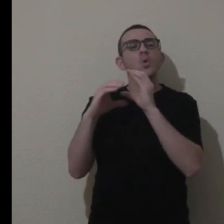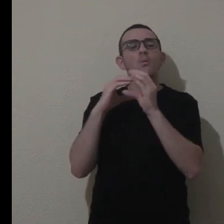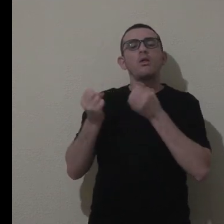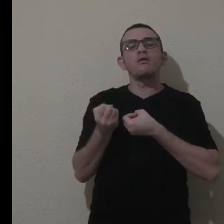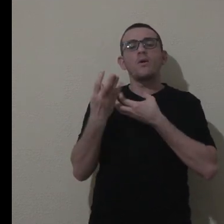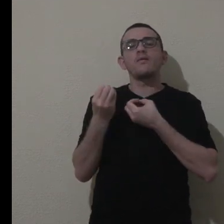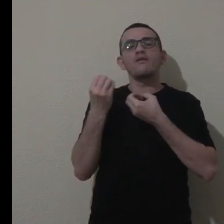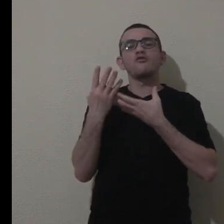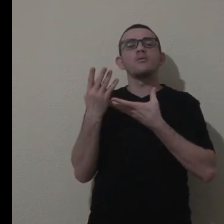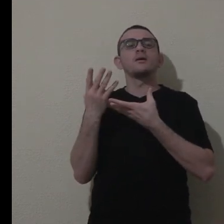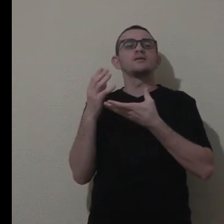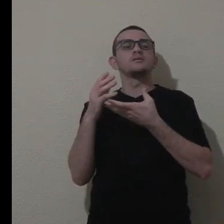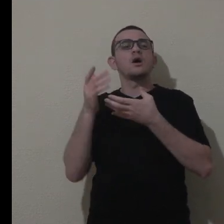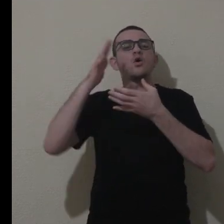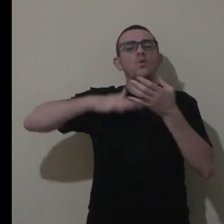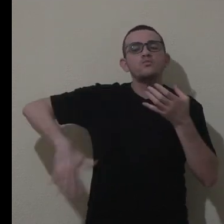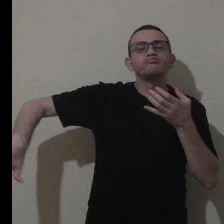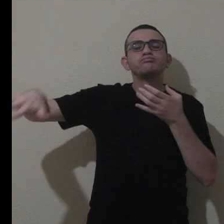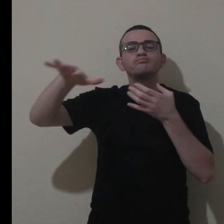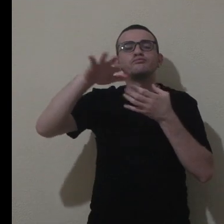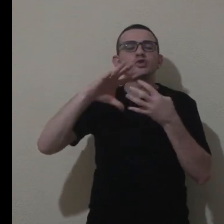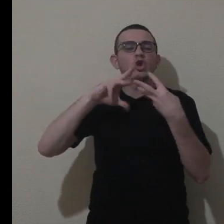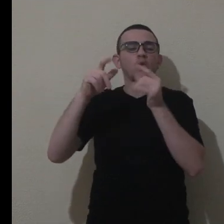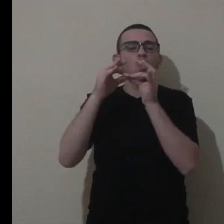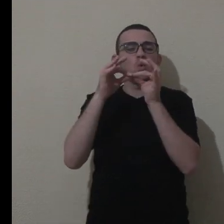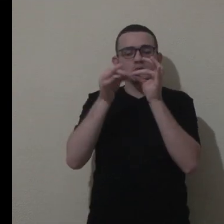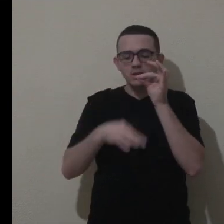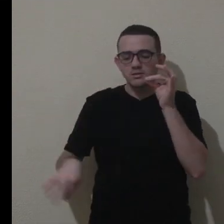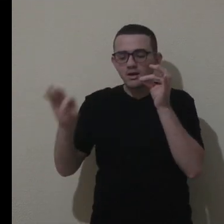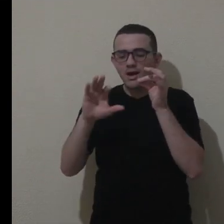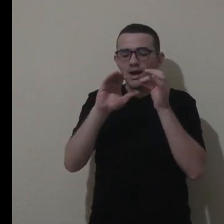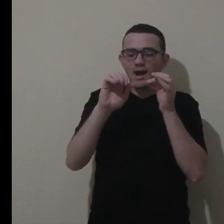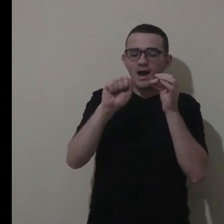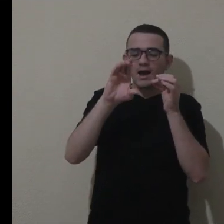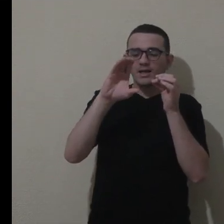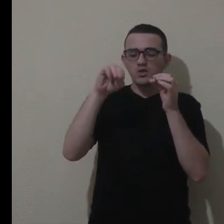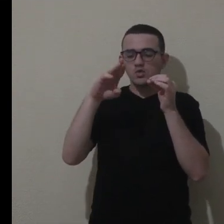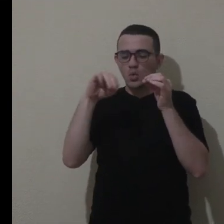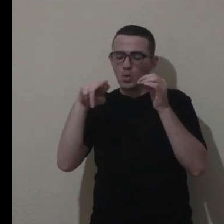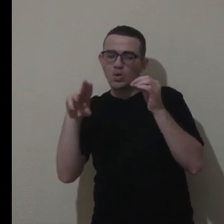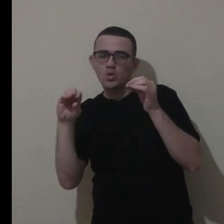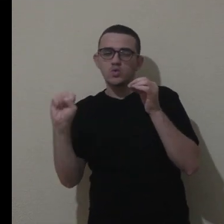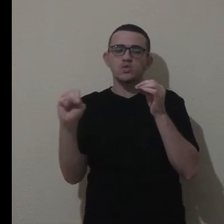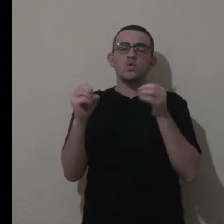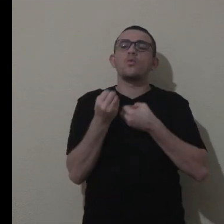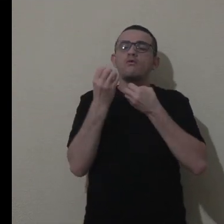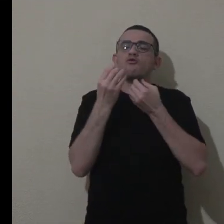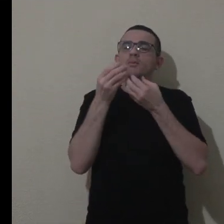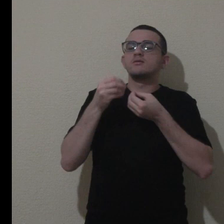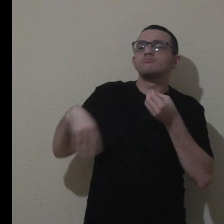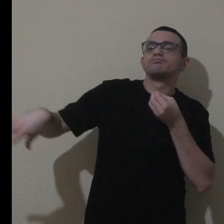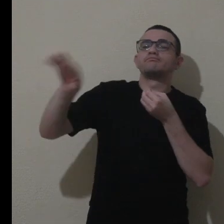comunicações, as informações viajando ao longo, digamos, dessas vias que são os axônios, né, levando essas